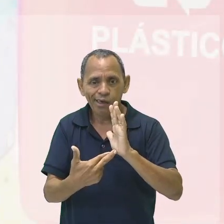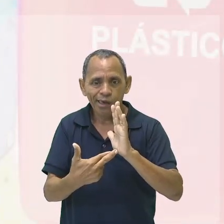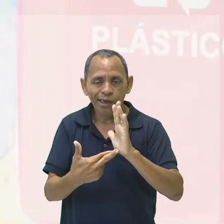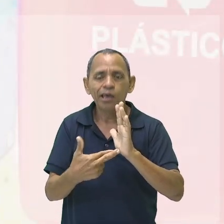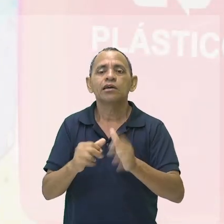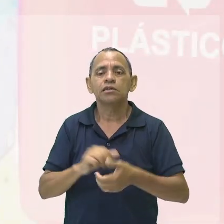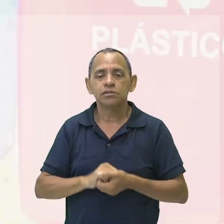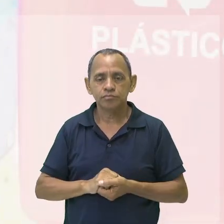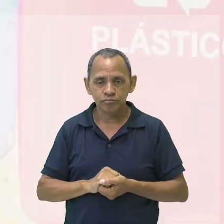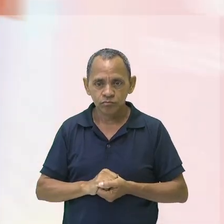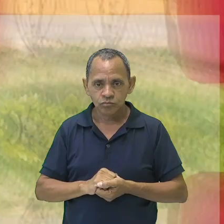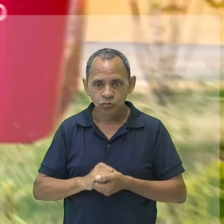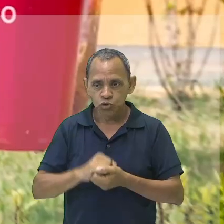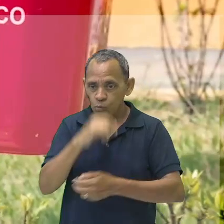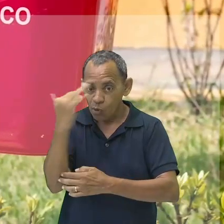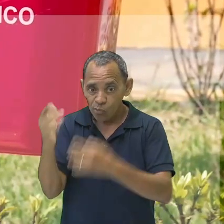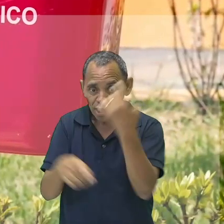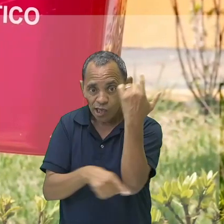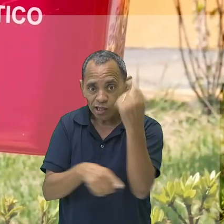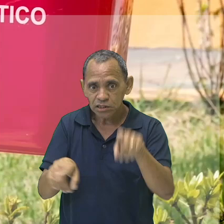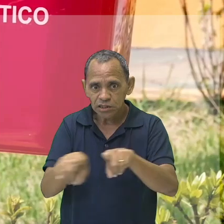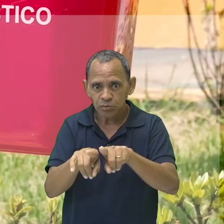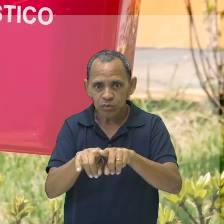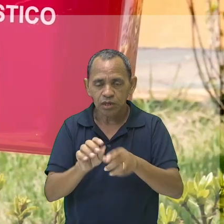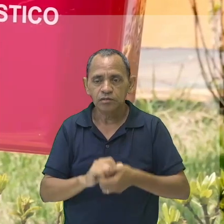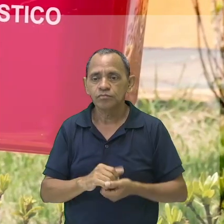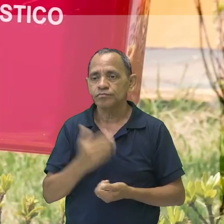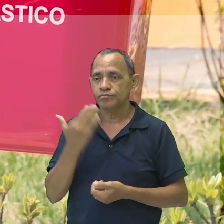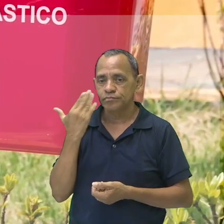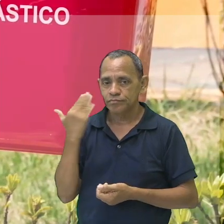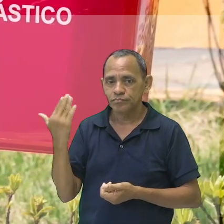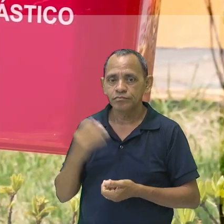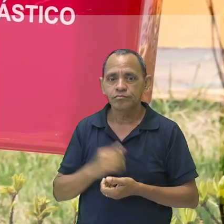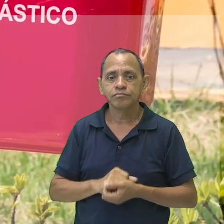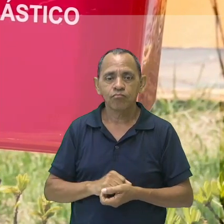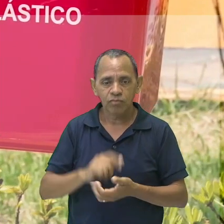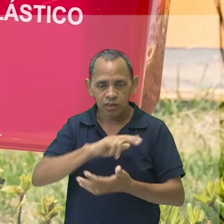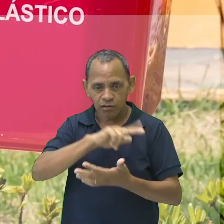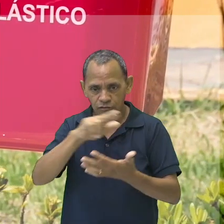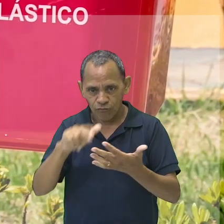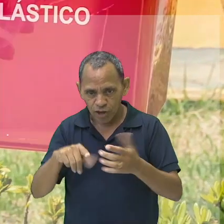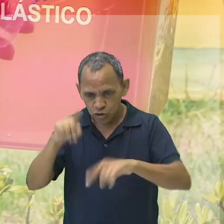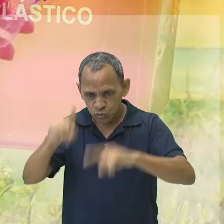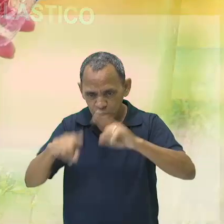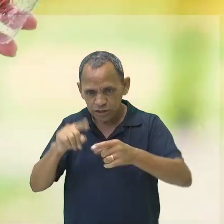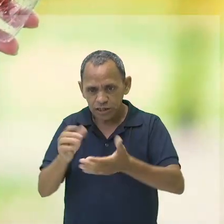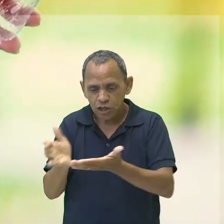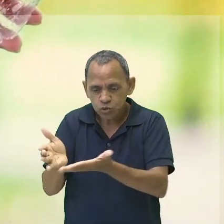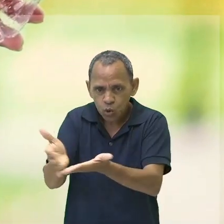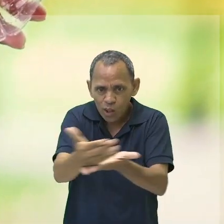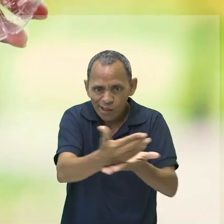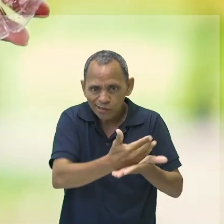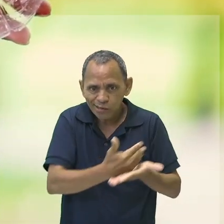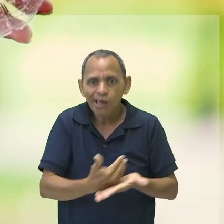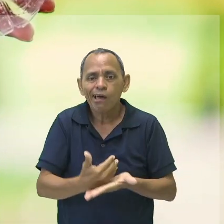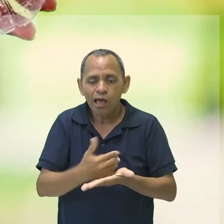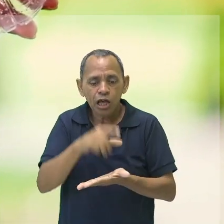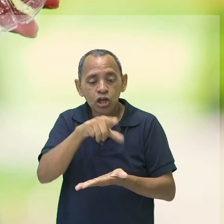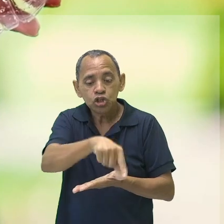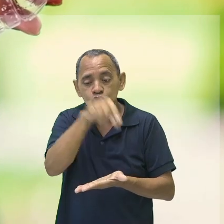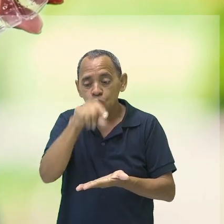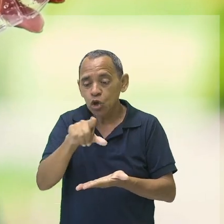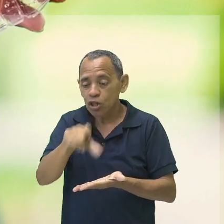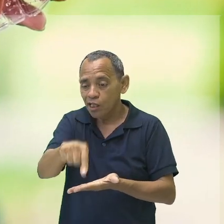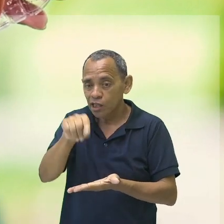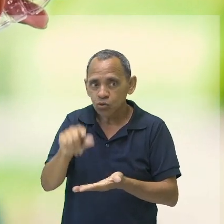e reciclagem. Sabe aquelas lixeiras coloridas? Então, a coleta seletiva consiste em